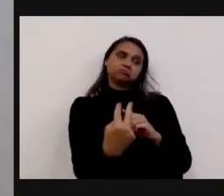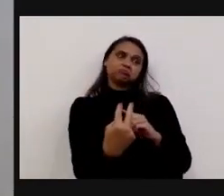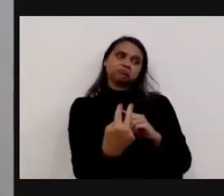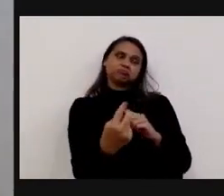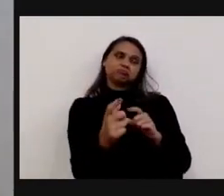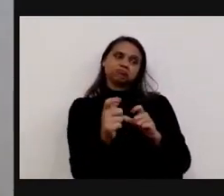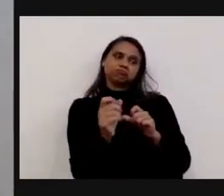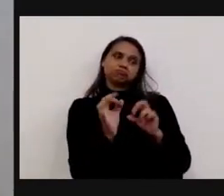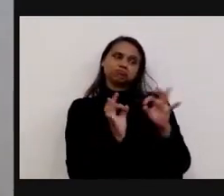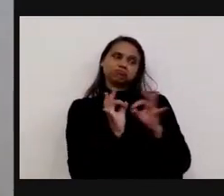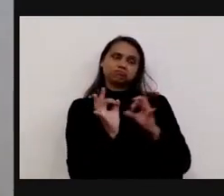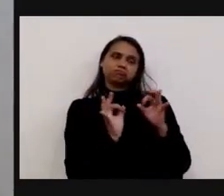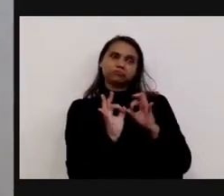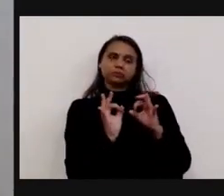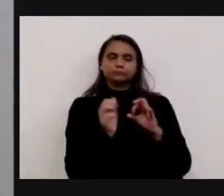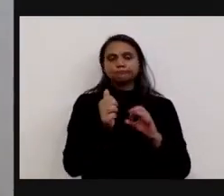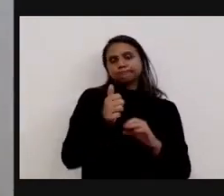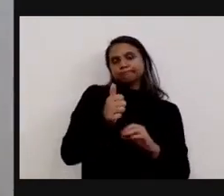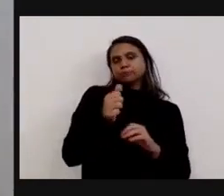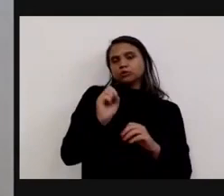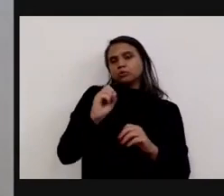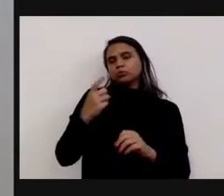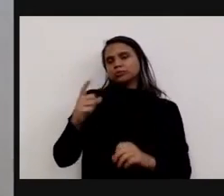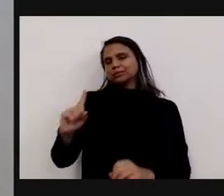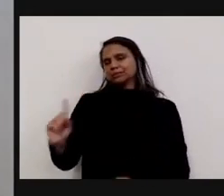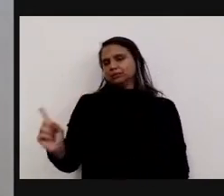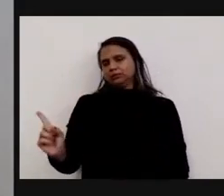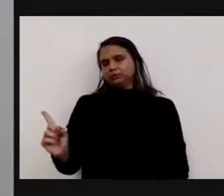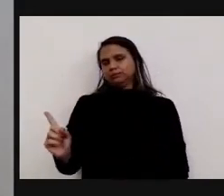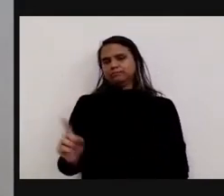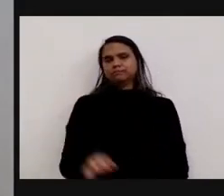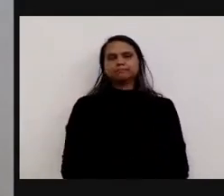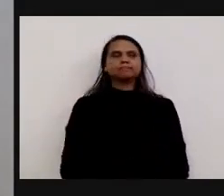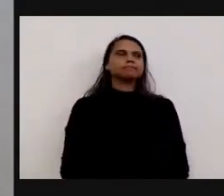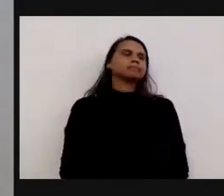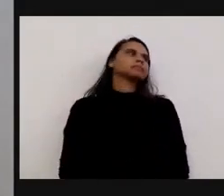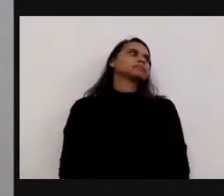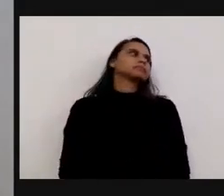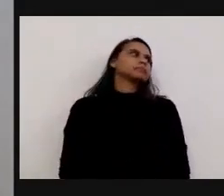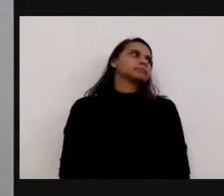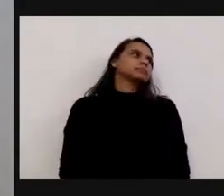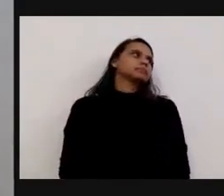organizacional favorável ou não para que tenha boas entregas